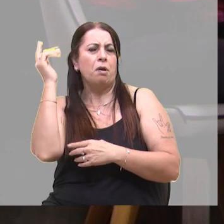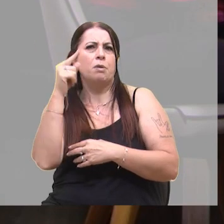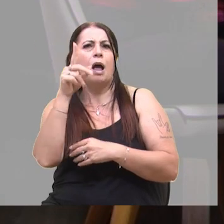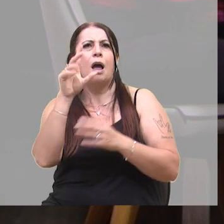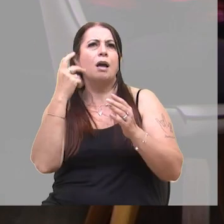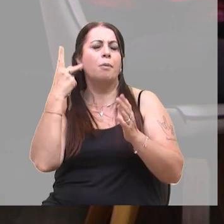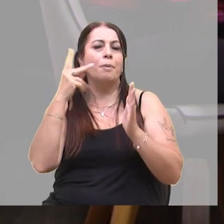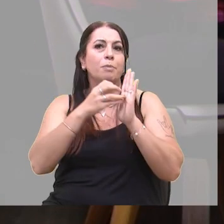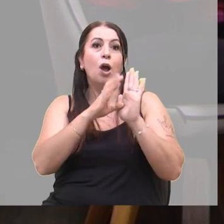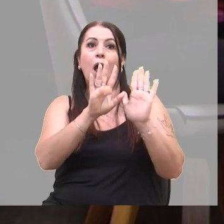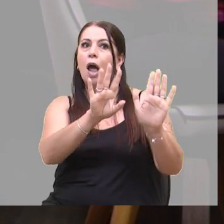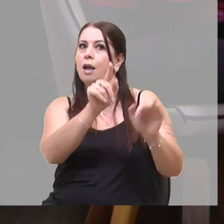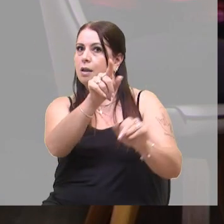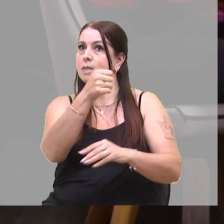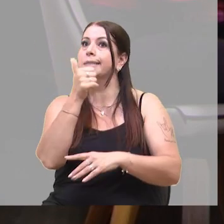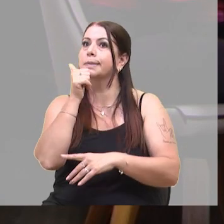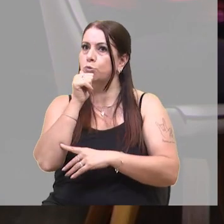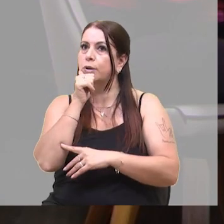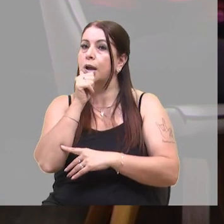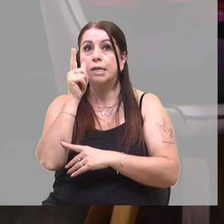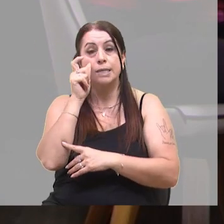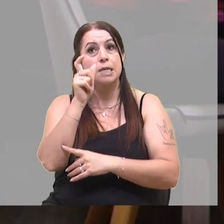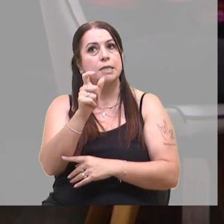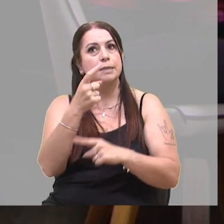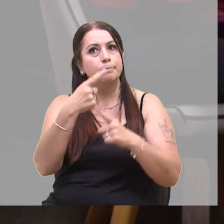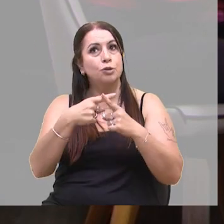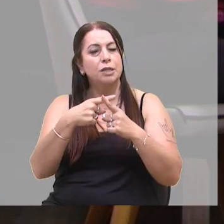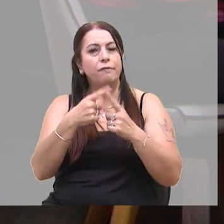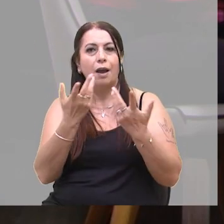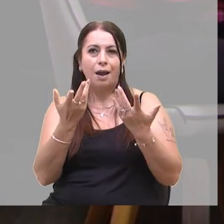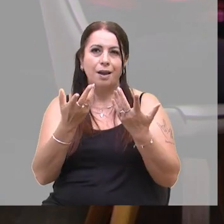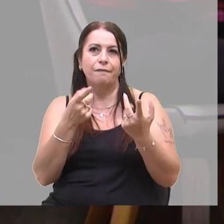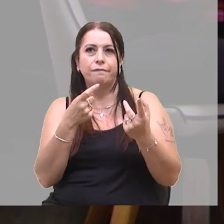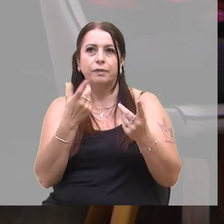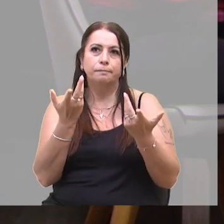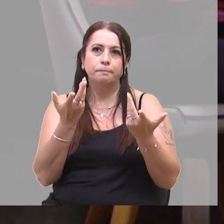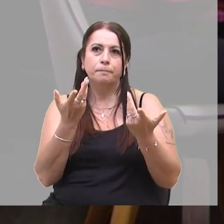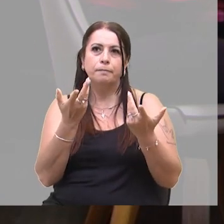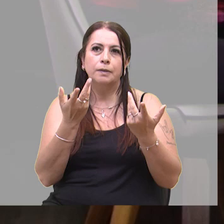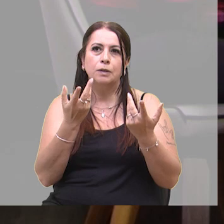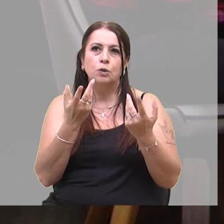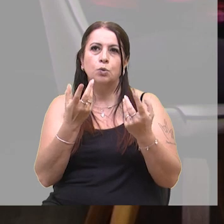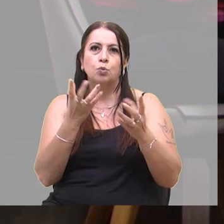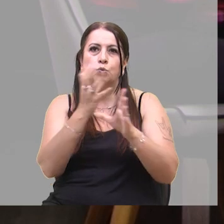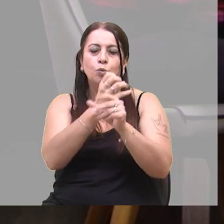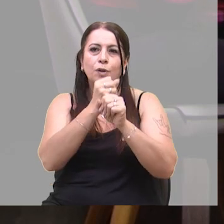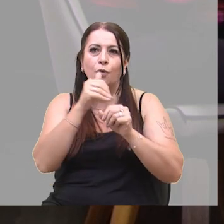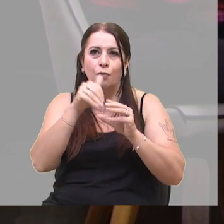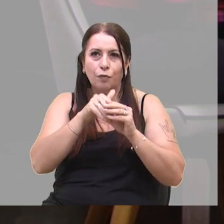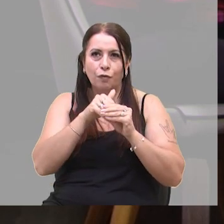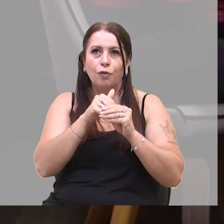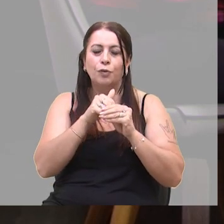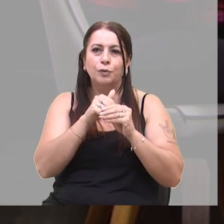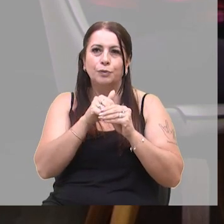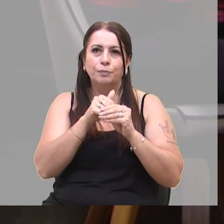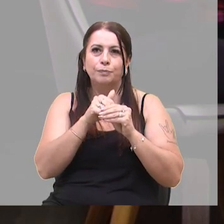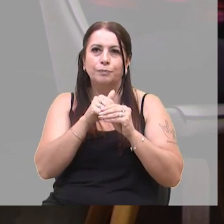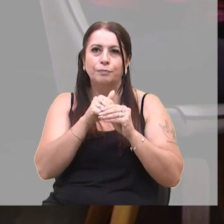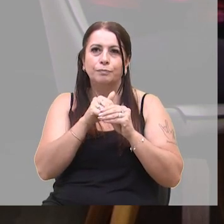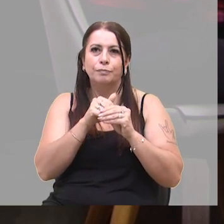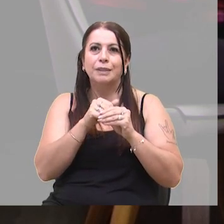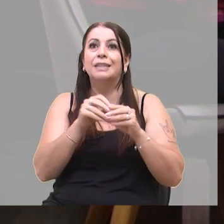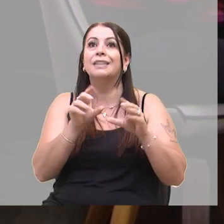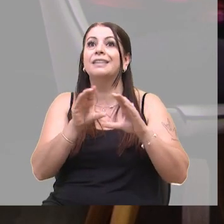pega... Não, vamos ser inocentes. Você olha um nome com popularidade, ah, o partido... Ah, não, mas essa mulher nos interessa porque